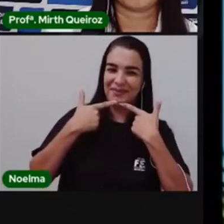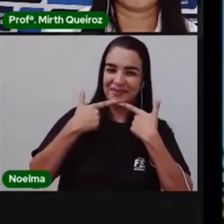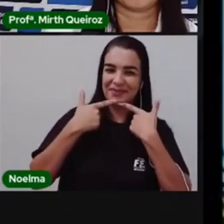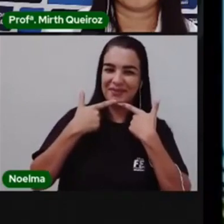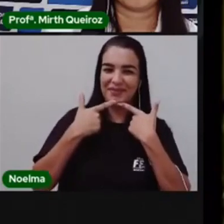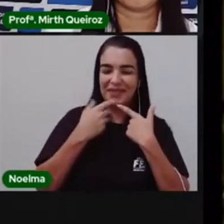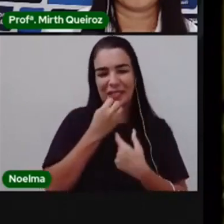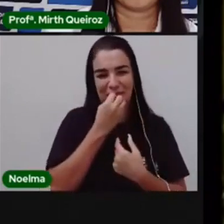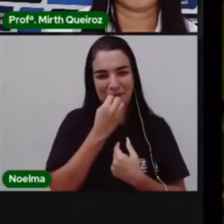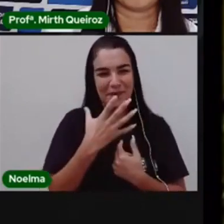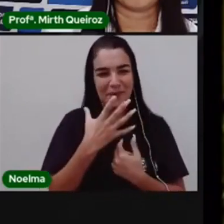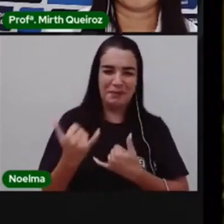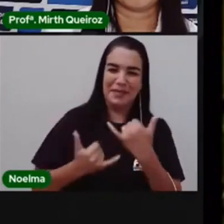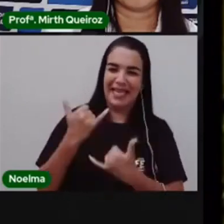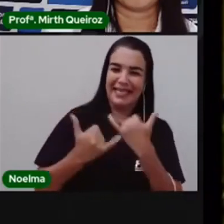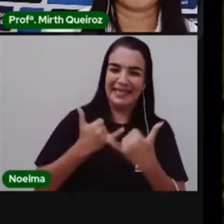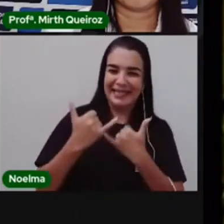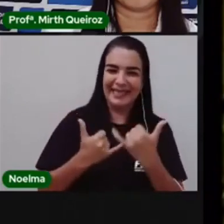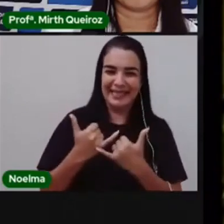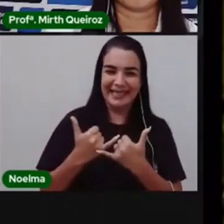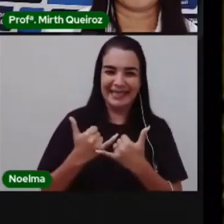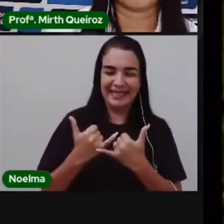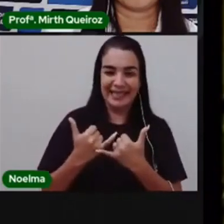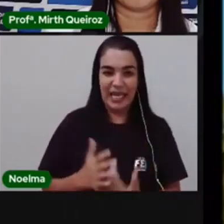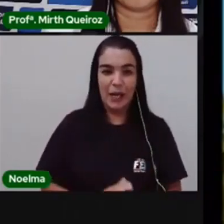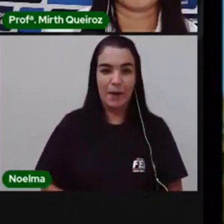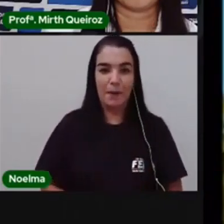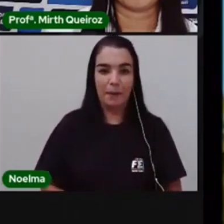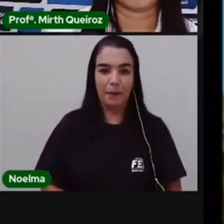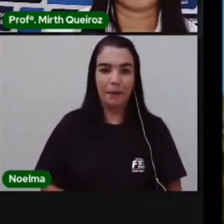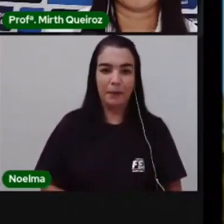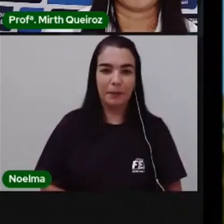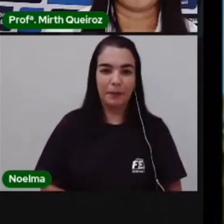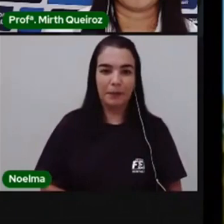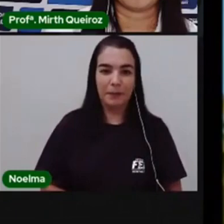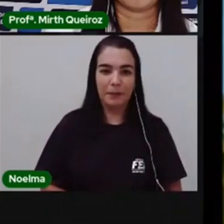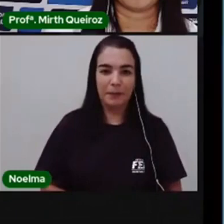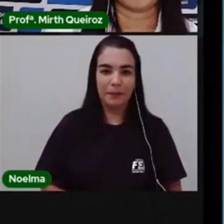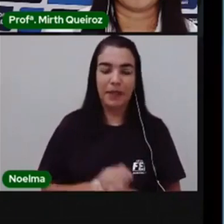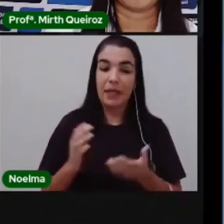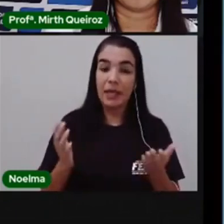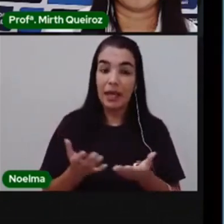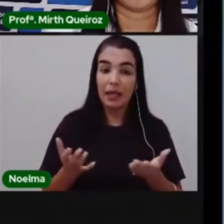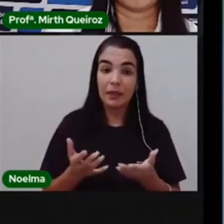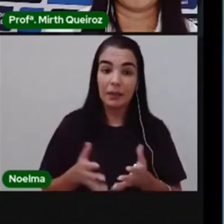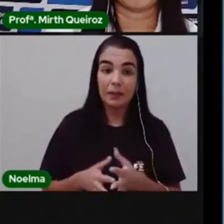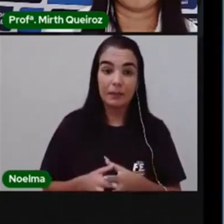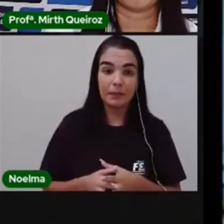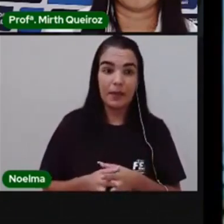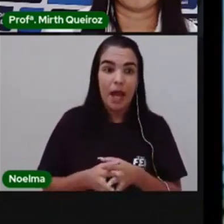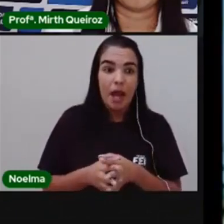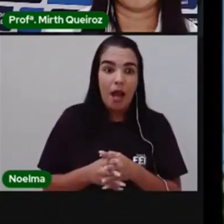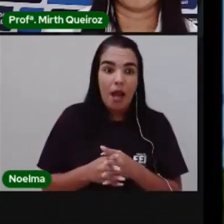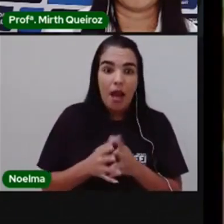Foi muito bom. Zazu, notícias do submundo. Desta Senhor? vez. Hienas